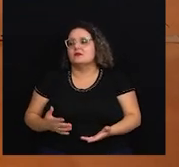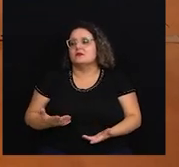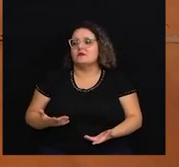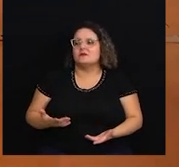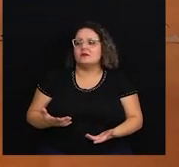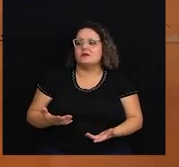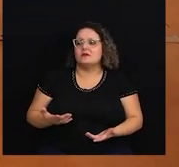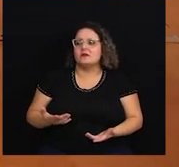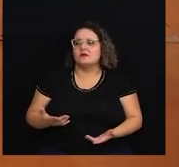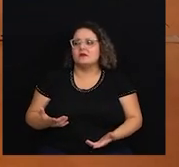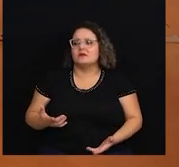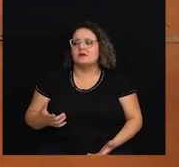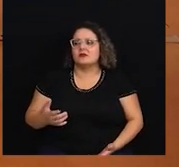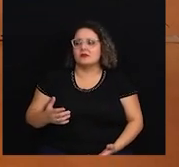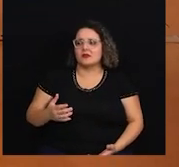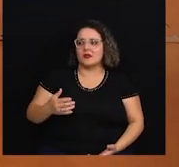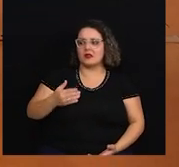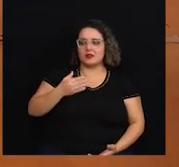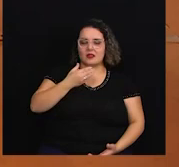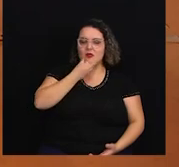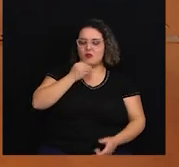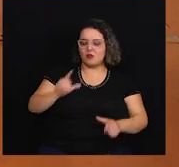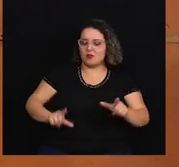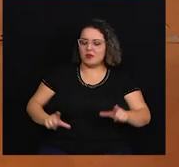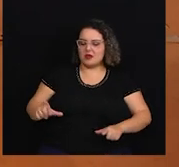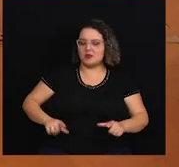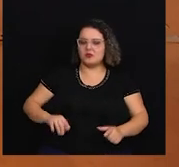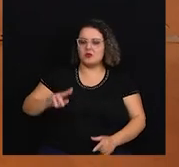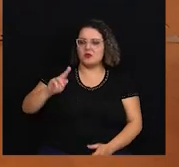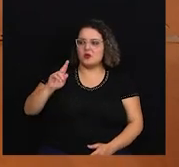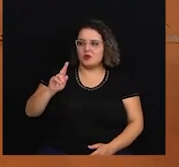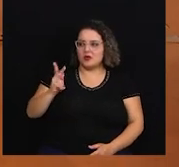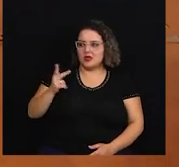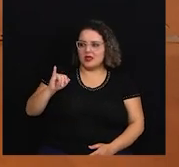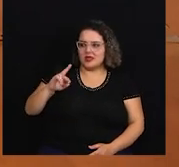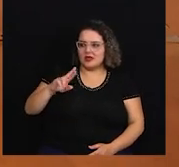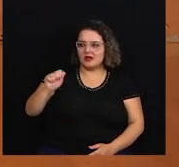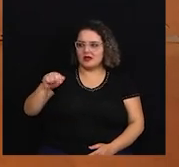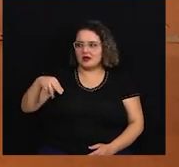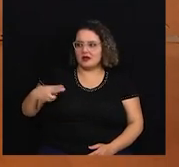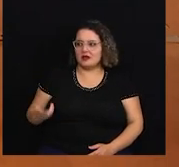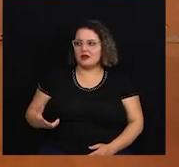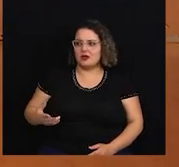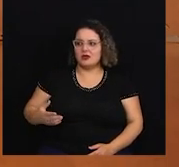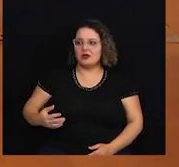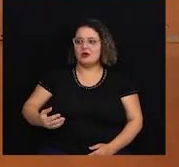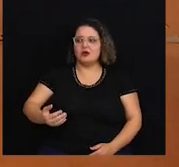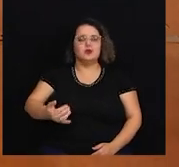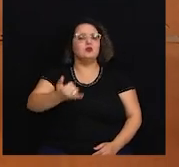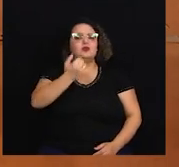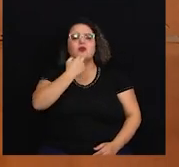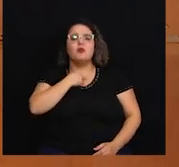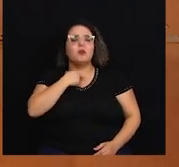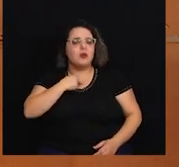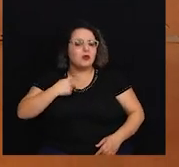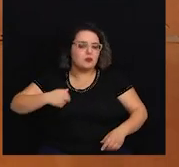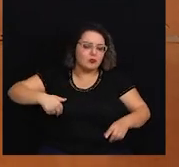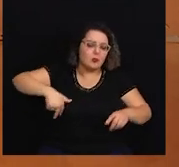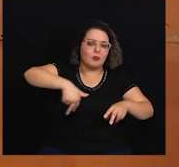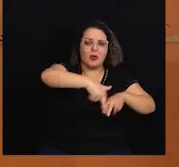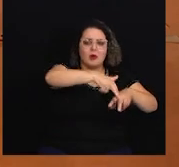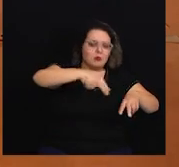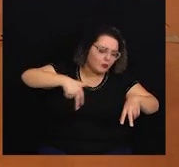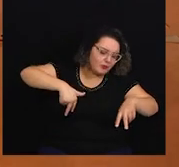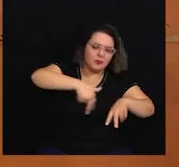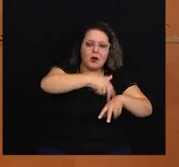um sobrinho um primo do irmão bateu não pode ficar cabeça Mateus tão chata não gosto de ficar de tudo para